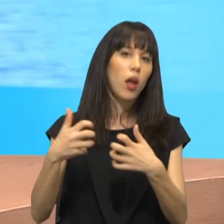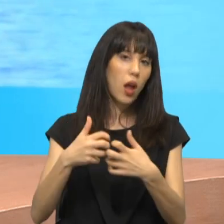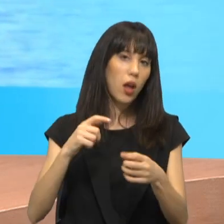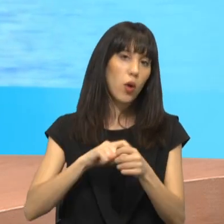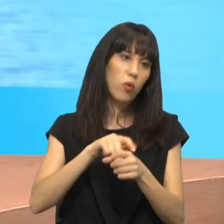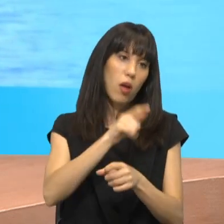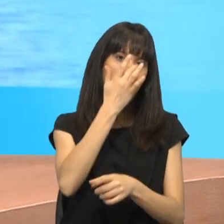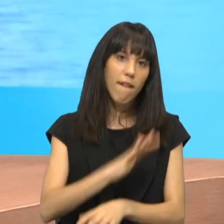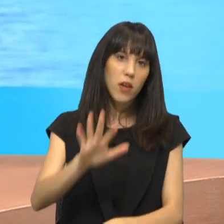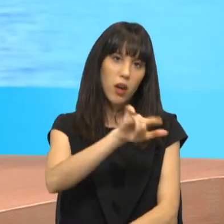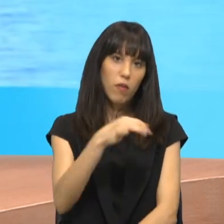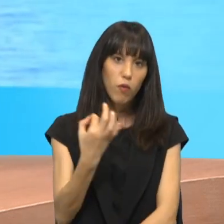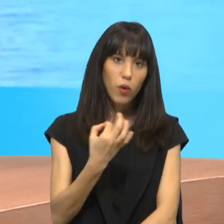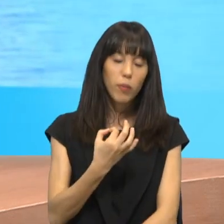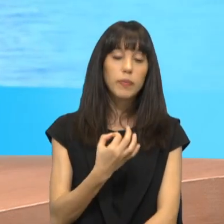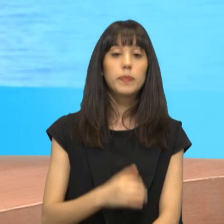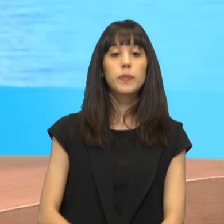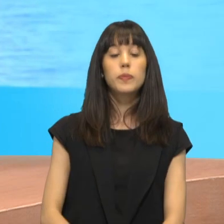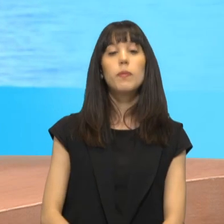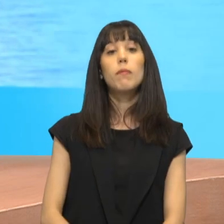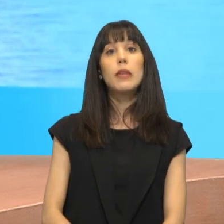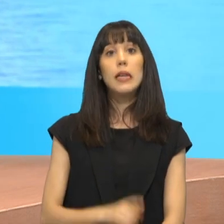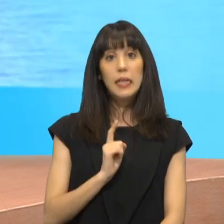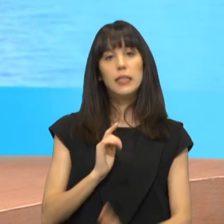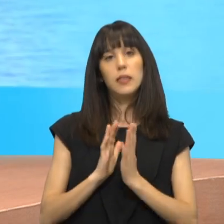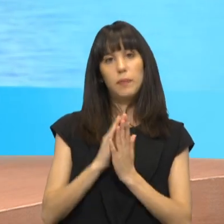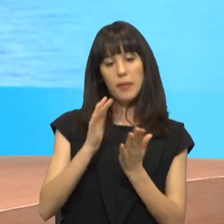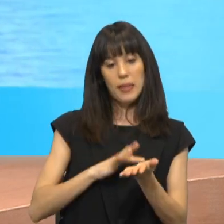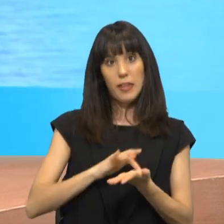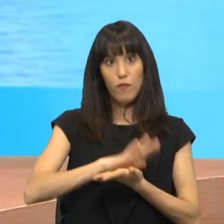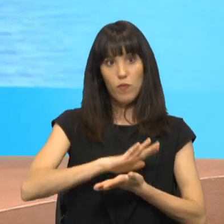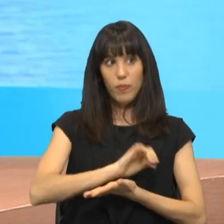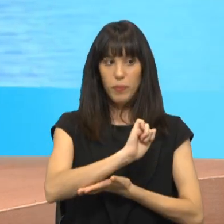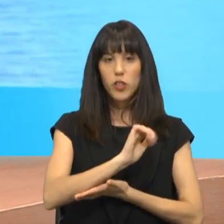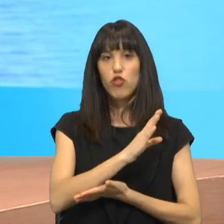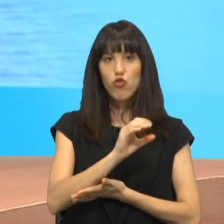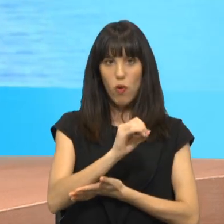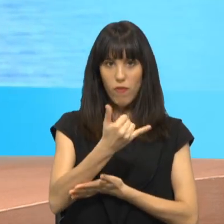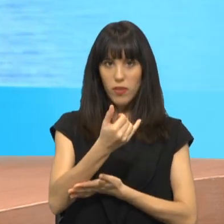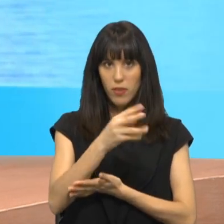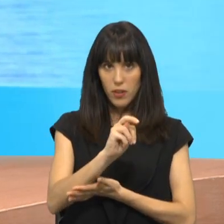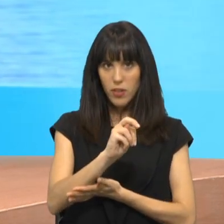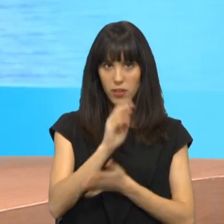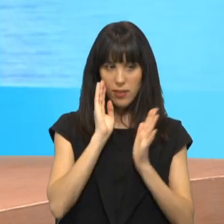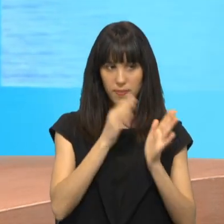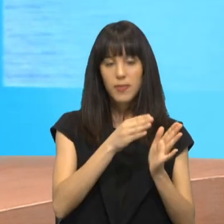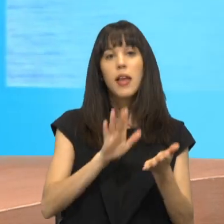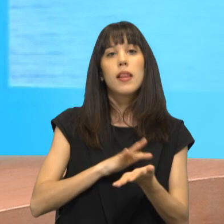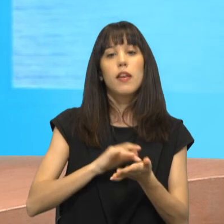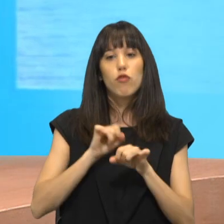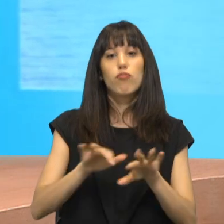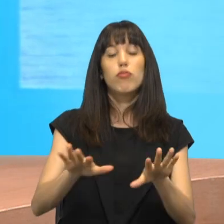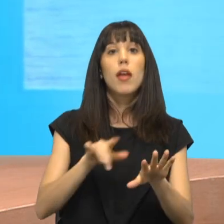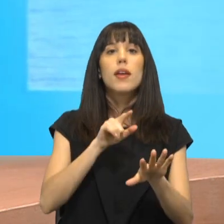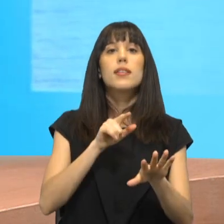em África. E, portanto, essa encíclica, voltando a João 23, vai permitir o quê? Que ela seja um